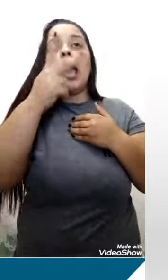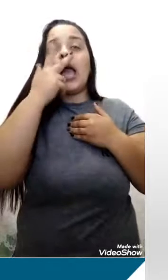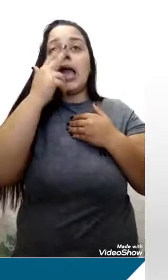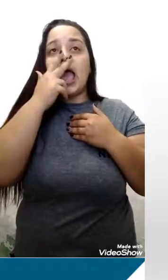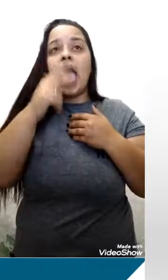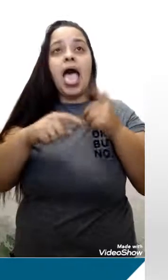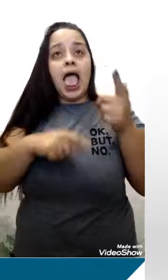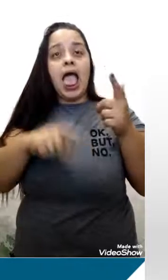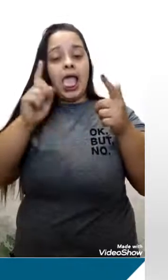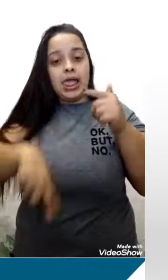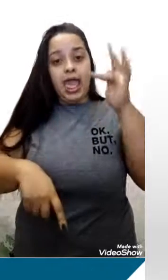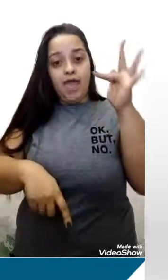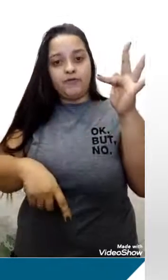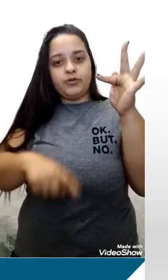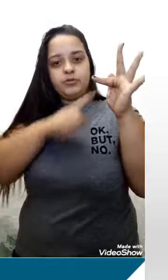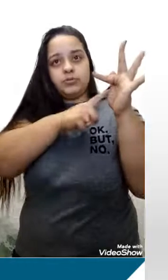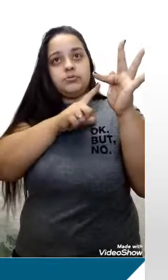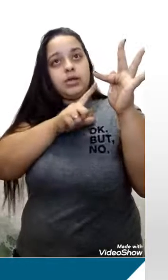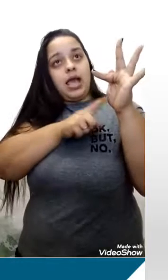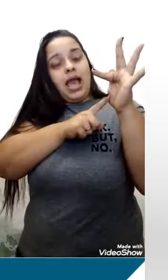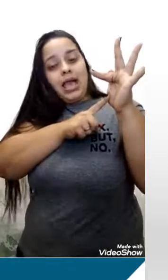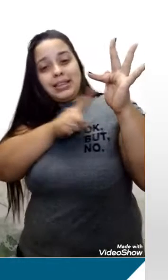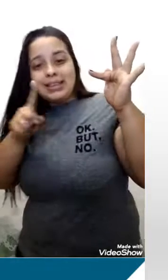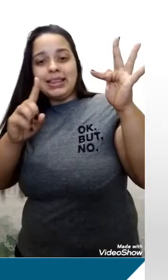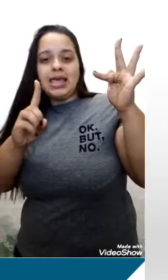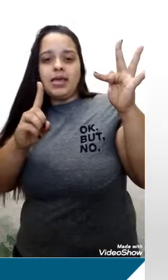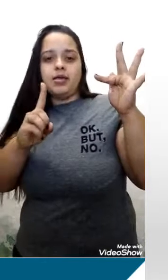da força F pelo deslocamento D.